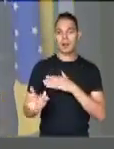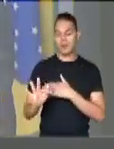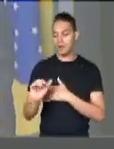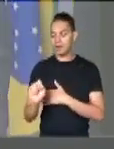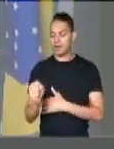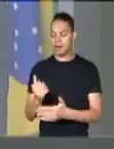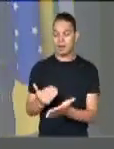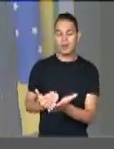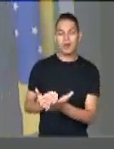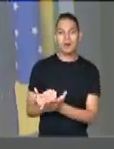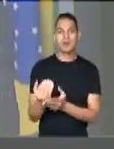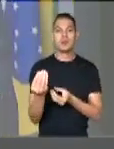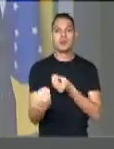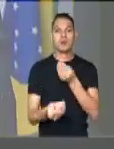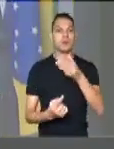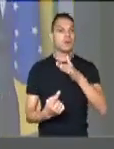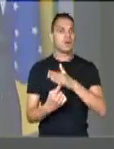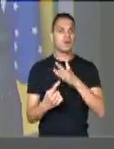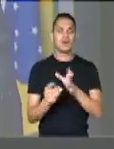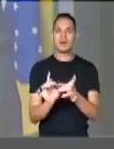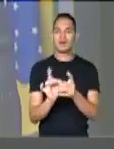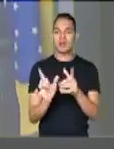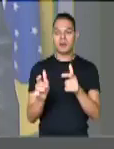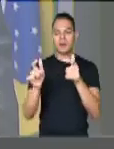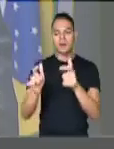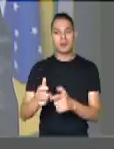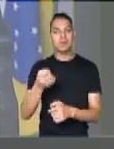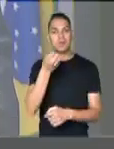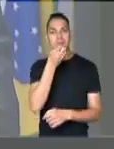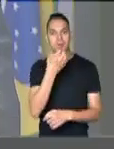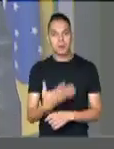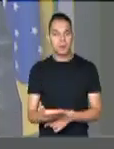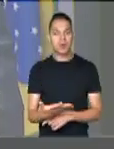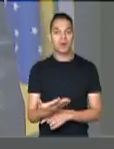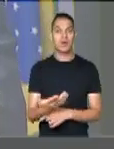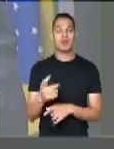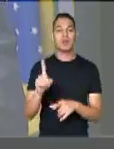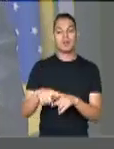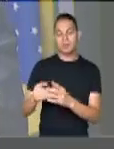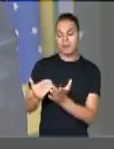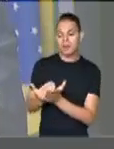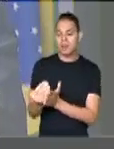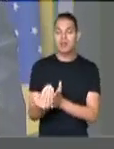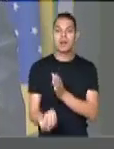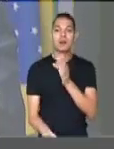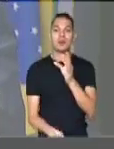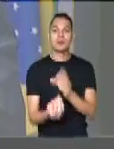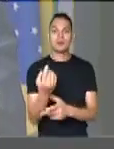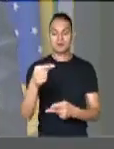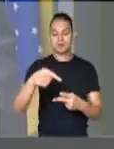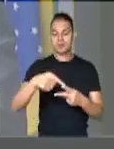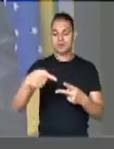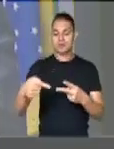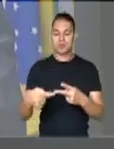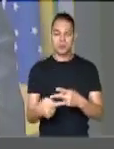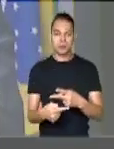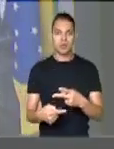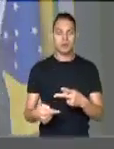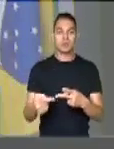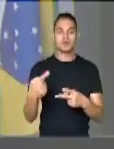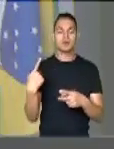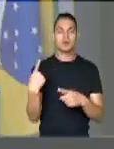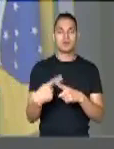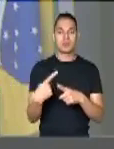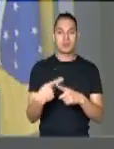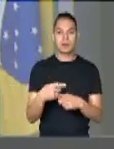livres, da sua boa localização. Feira de Santana veio da construção de 2 importantes vetores de